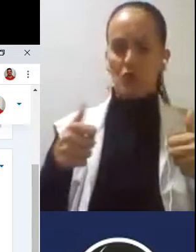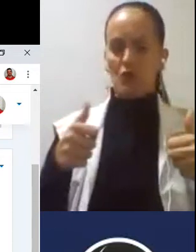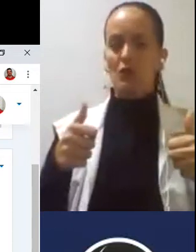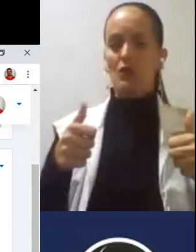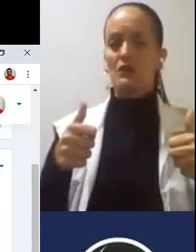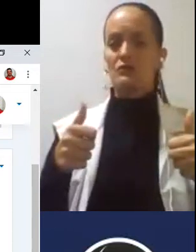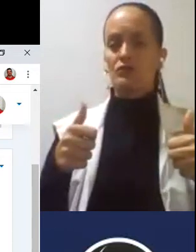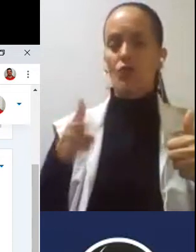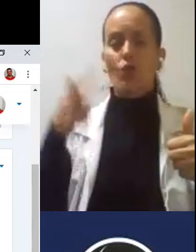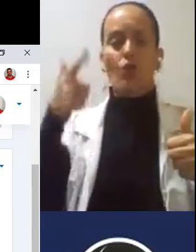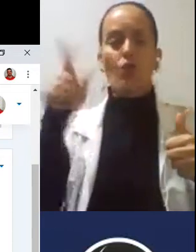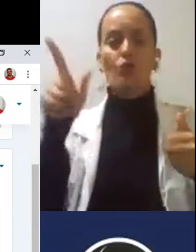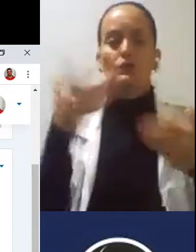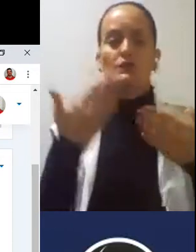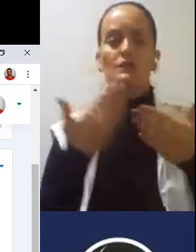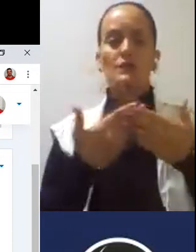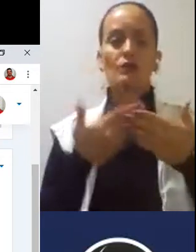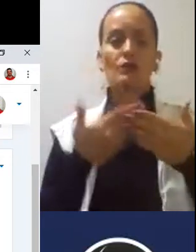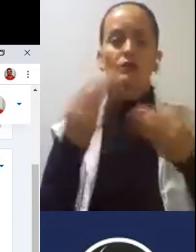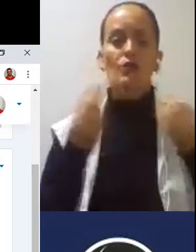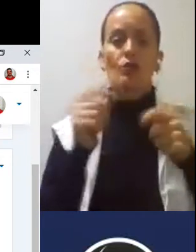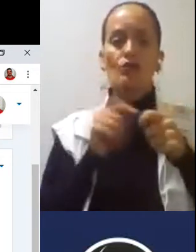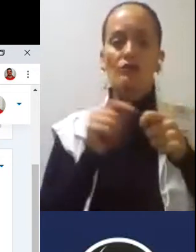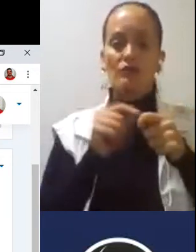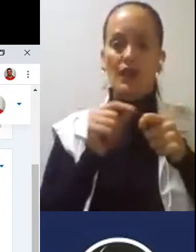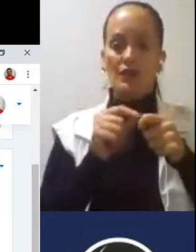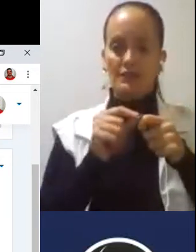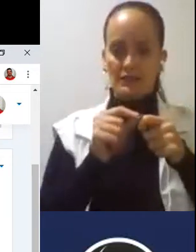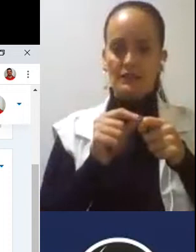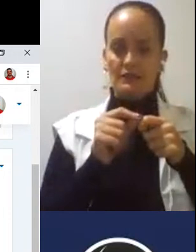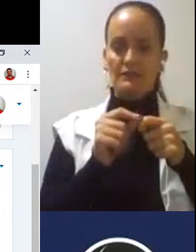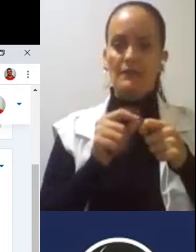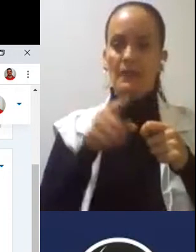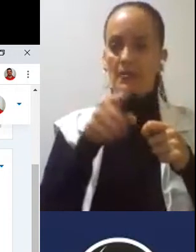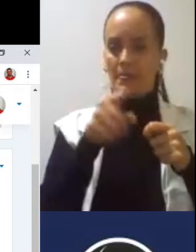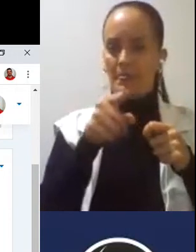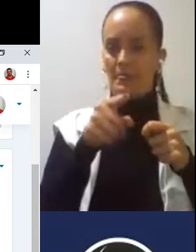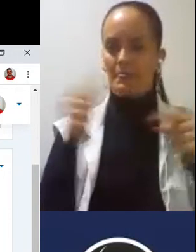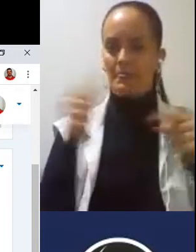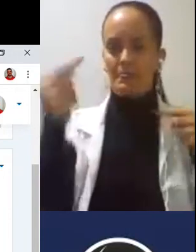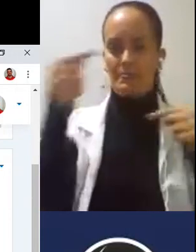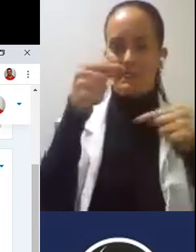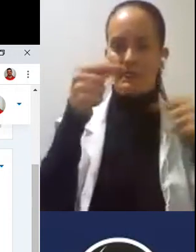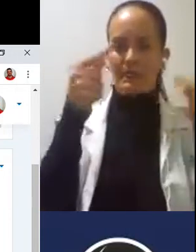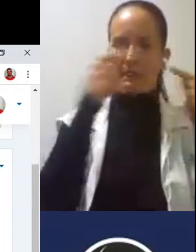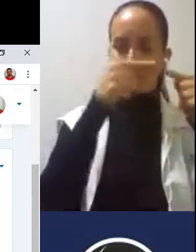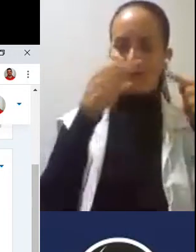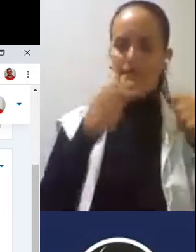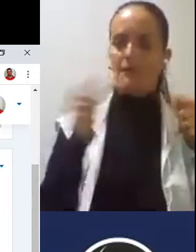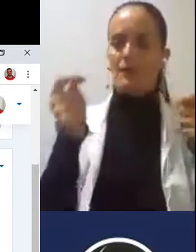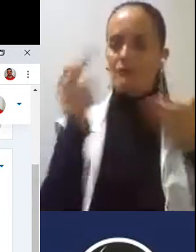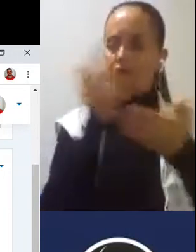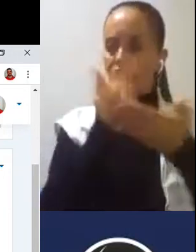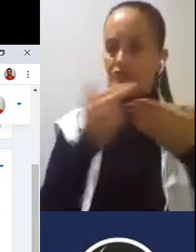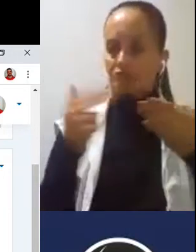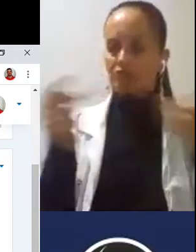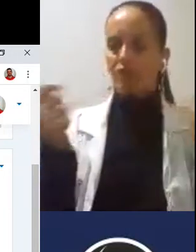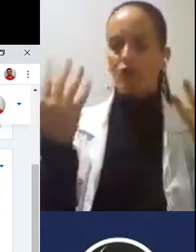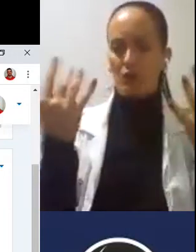aulas anteriores, ó, como é que faz para poder medir tensão. Esse desenho aqui, ó, vocês podem fazer à mão mesmo e colocar lá